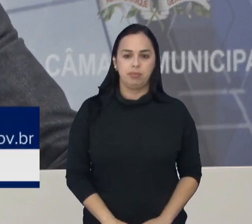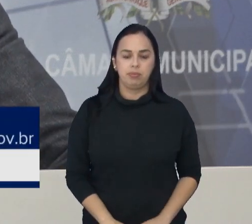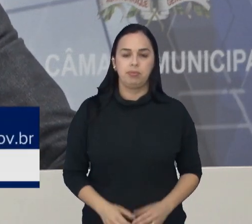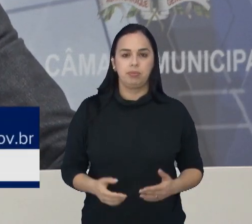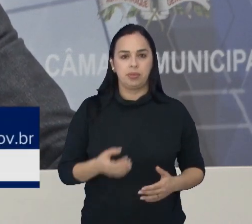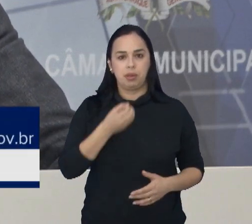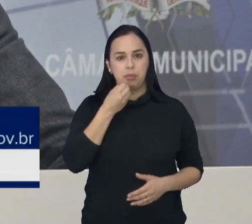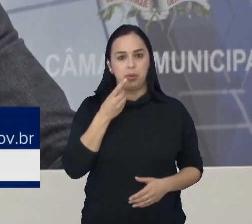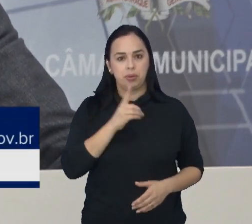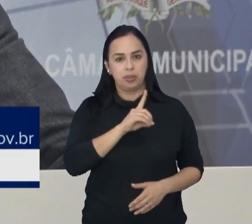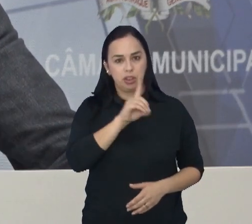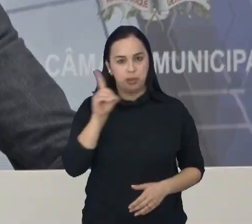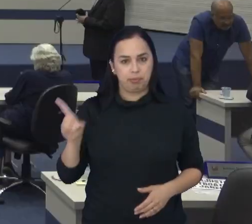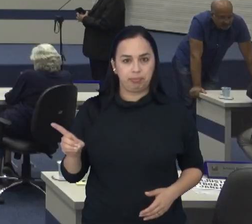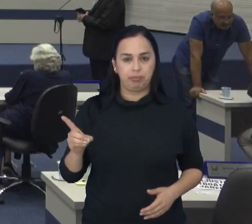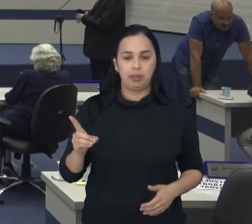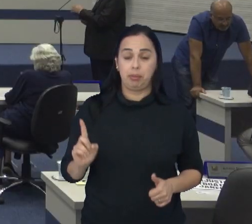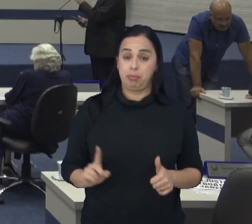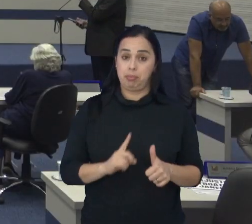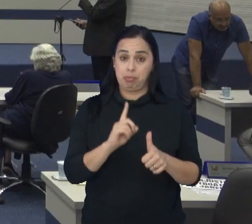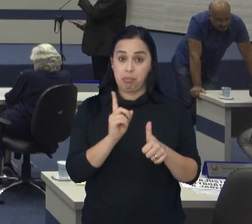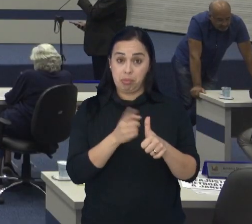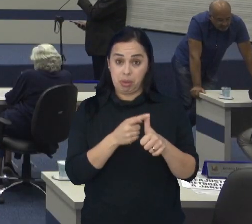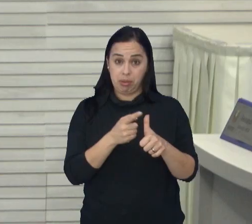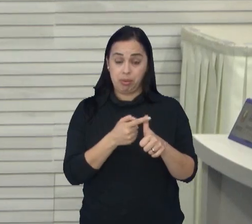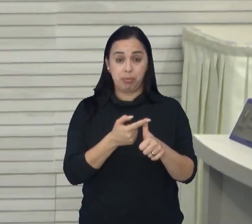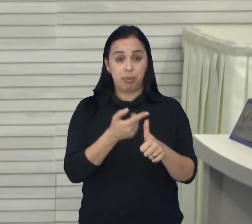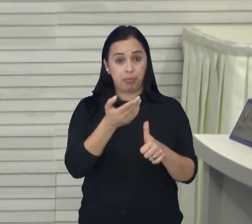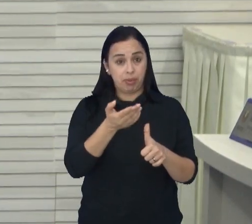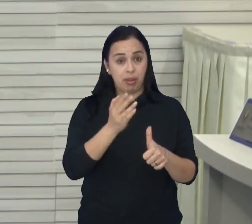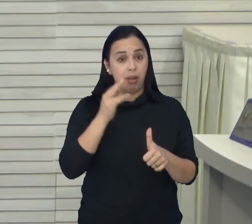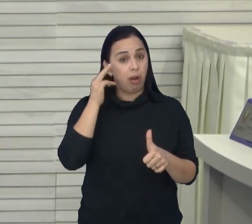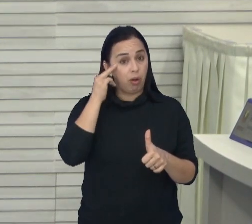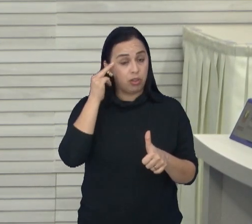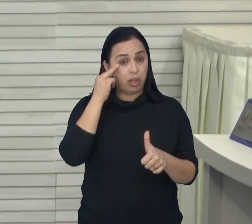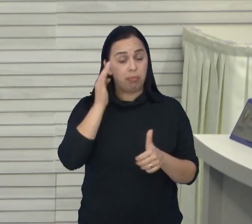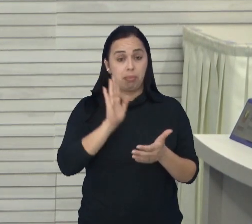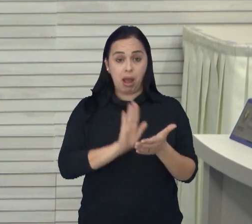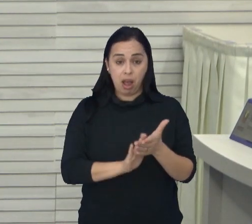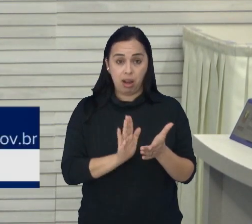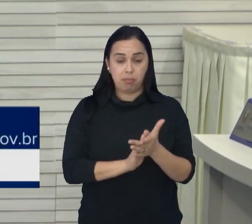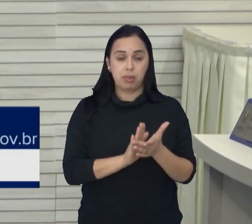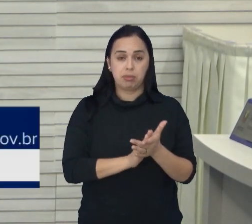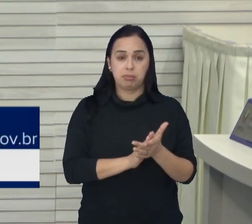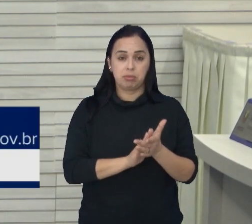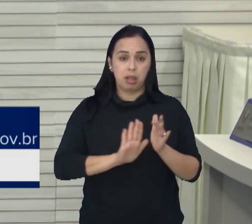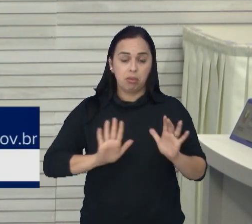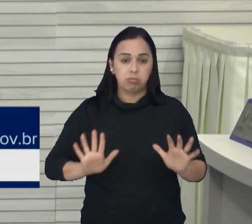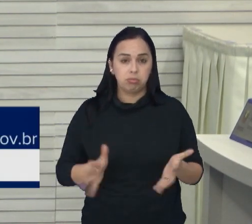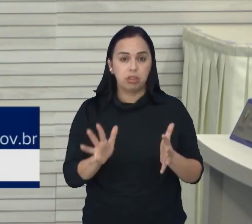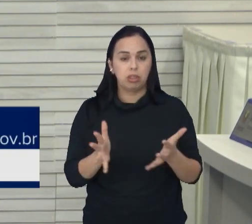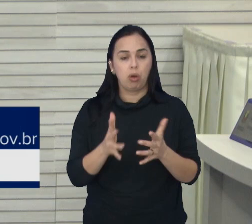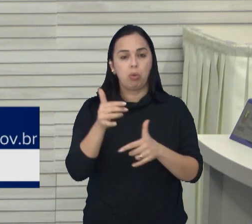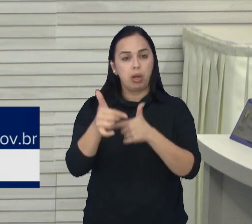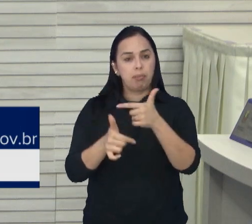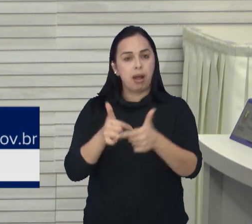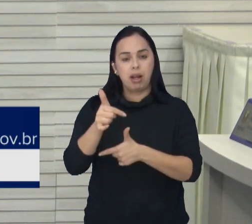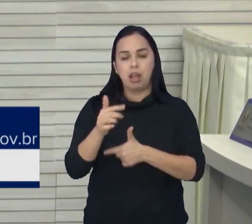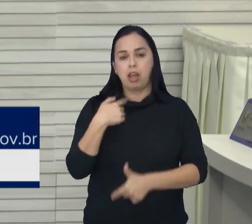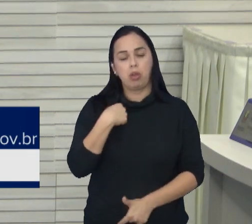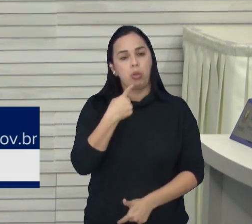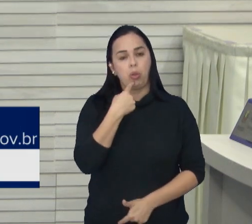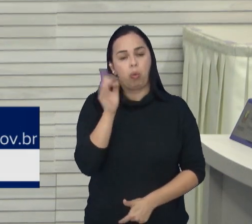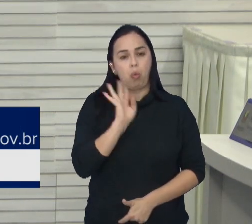Bom dia novamente. Primeiramente, parabenizar você, Rogério, né? Vai fortalecer esse belíssimo trabalho, não conhecia, né?